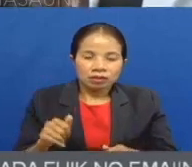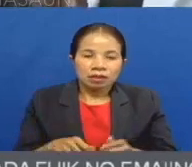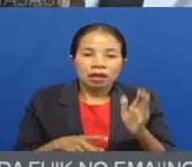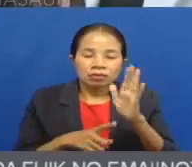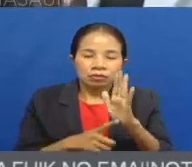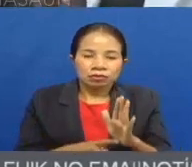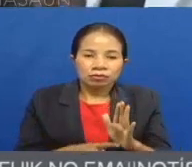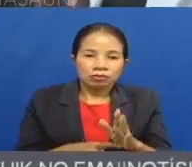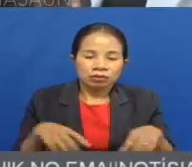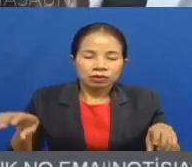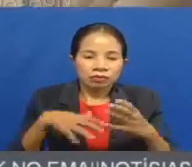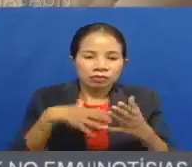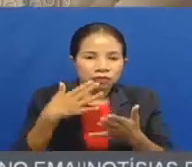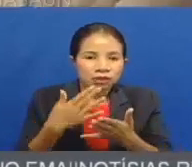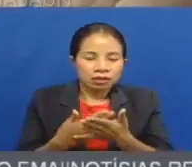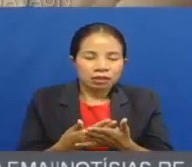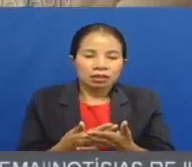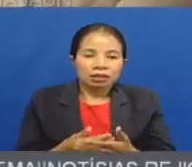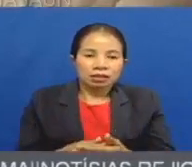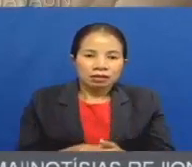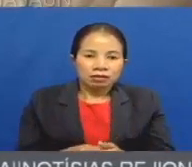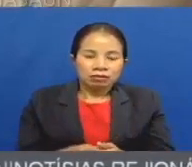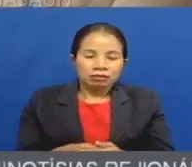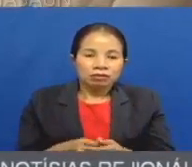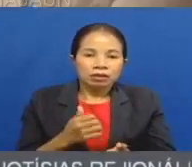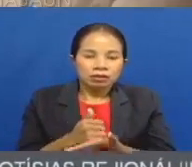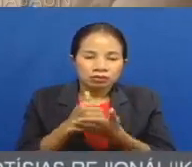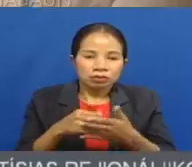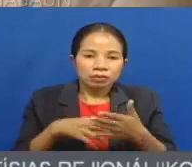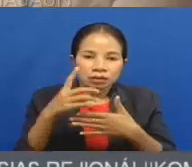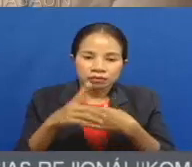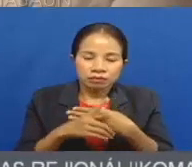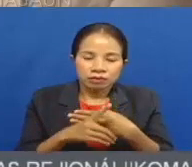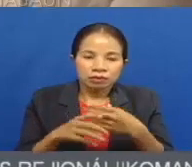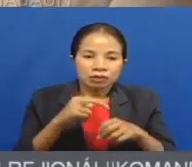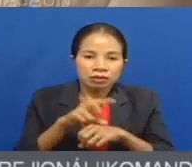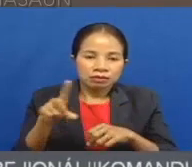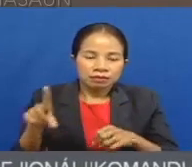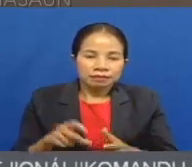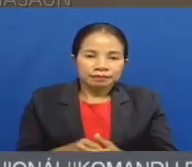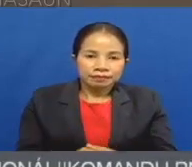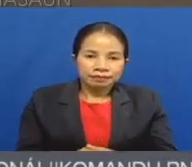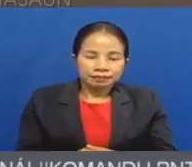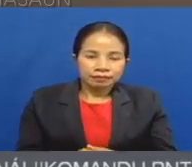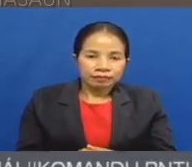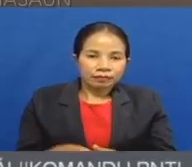tudo, prestação serviço ao máximo, onde contribui para desenvolvimento nacional.